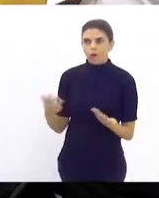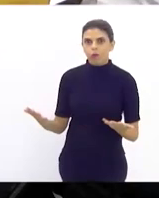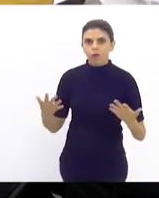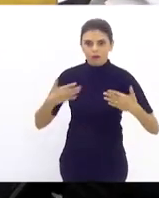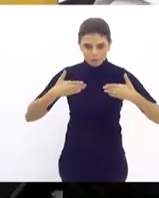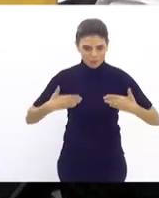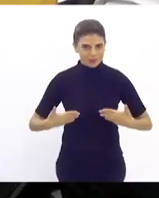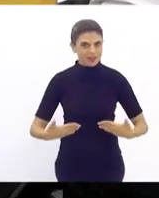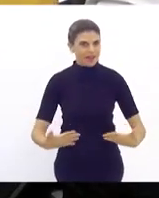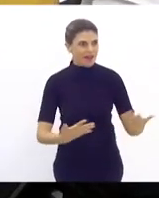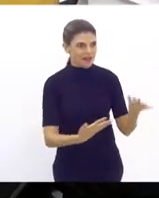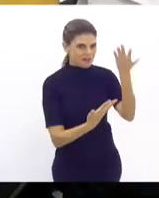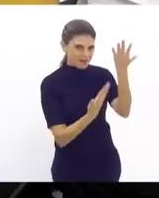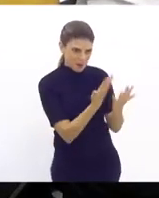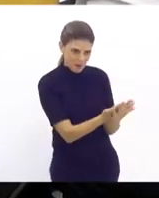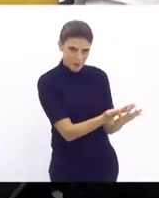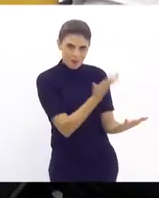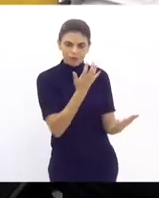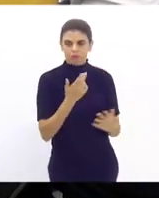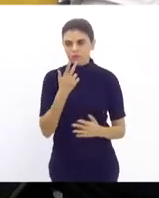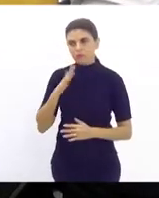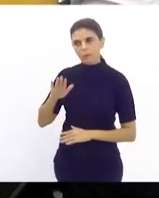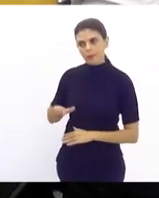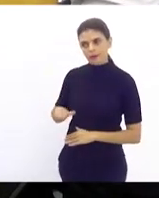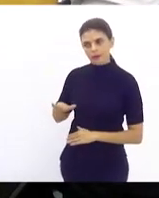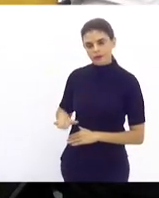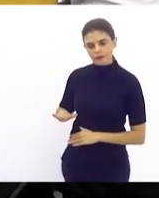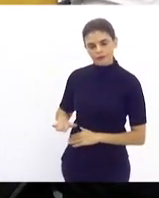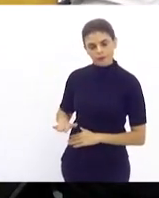Ministerial. Minas.